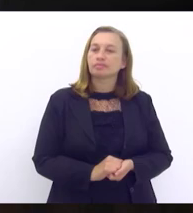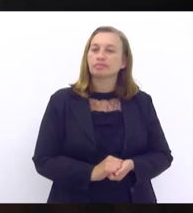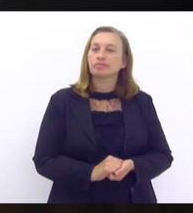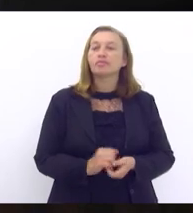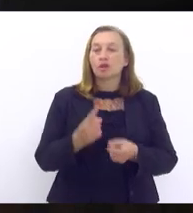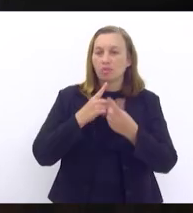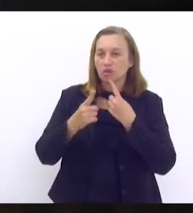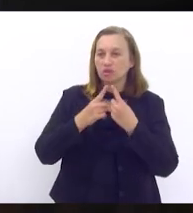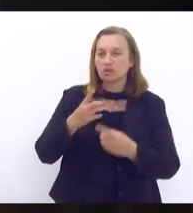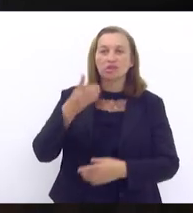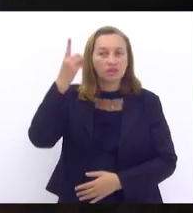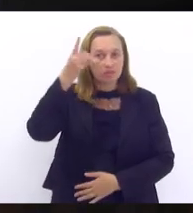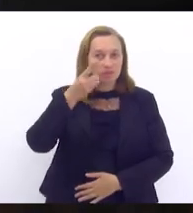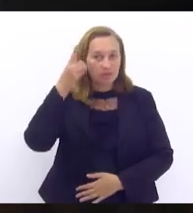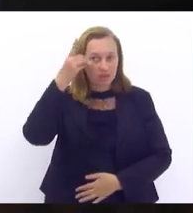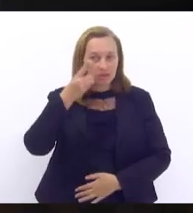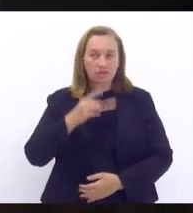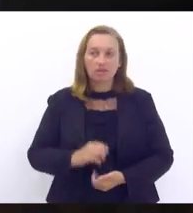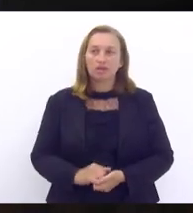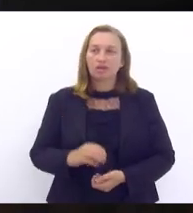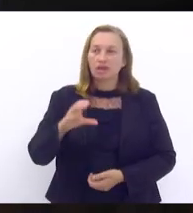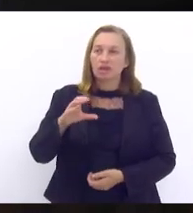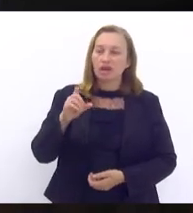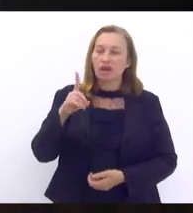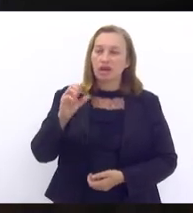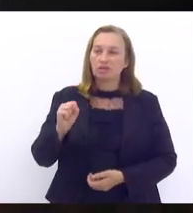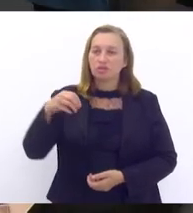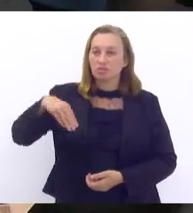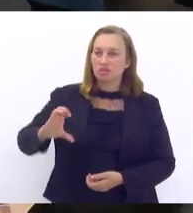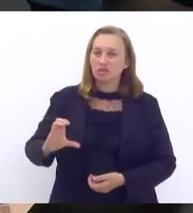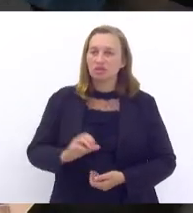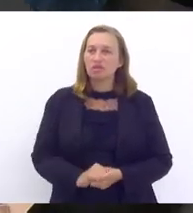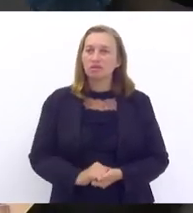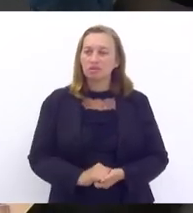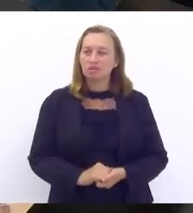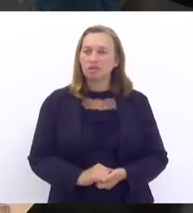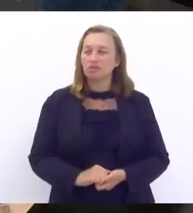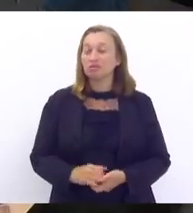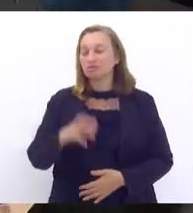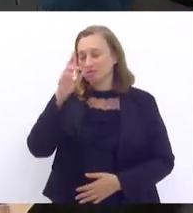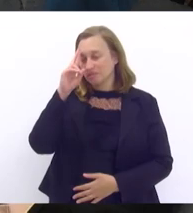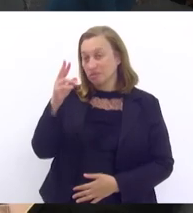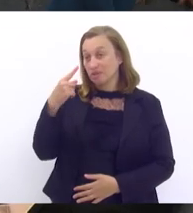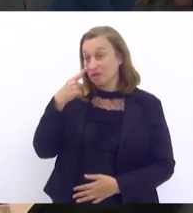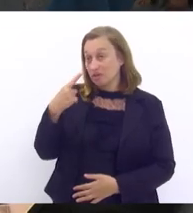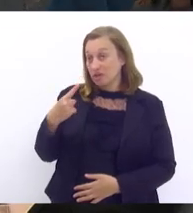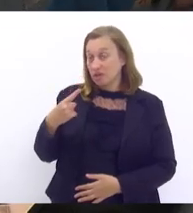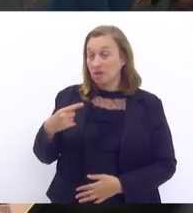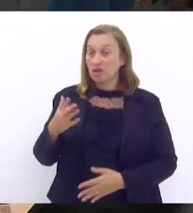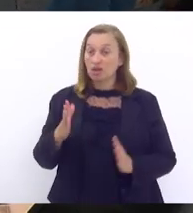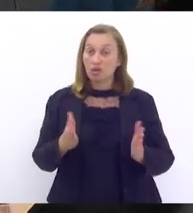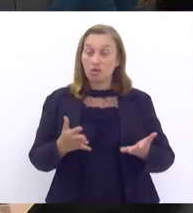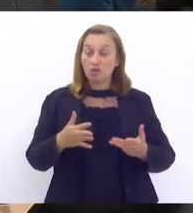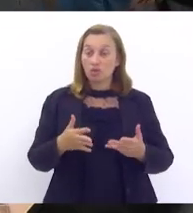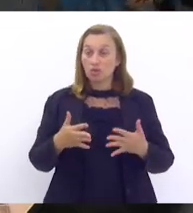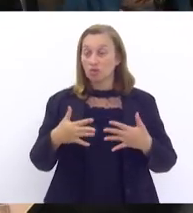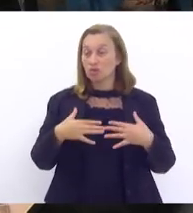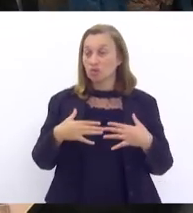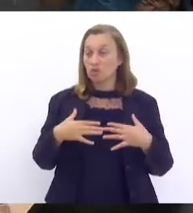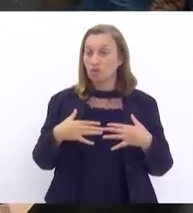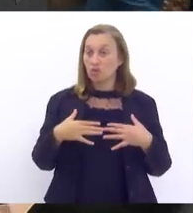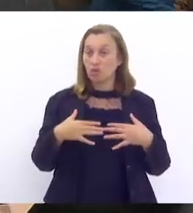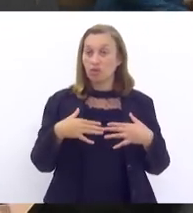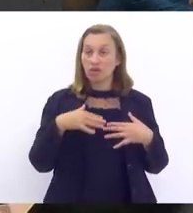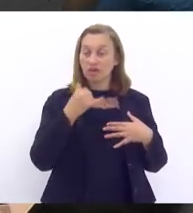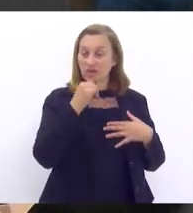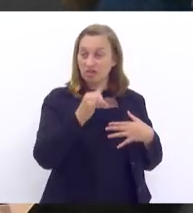Para discutir, deputado Carlos Mink. Vossa Excelência está vendo que hoje eu estou assíduo aqui nesse microfone para valorizar